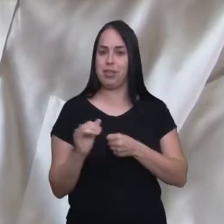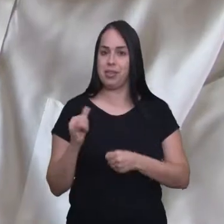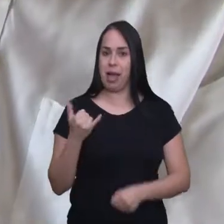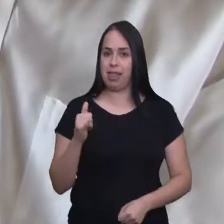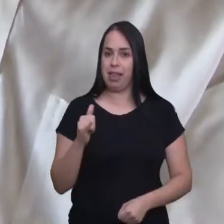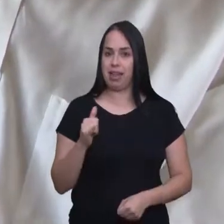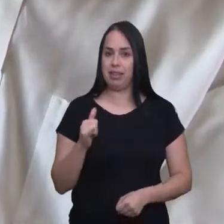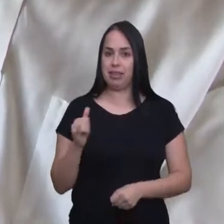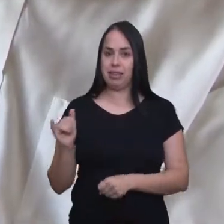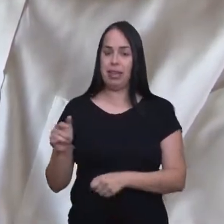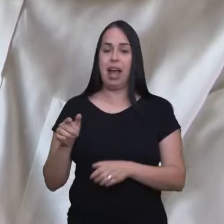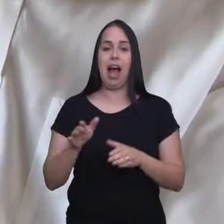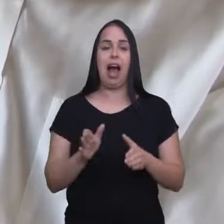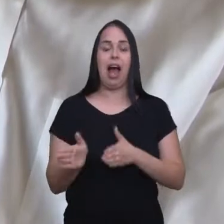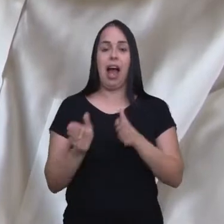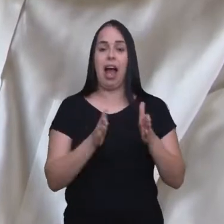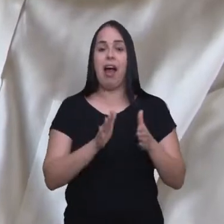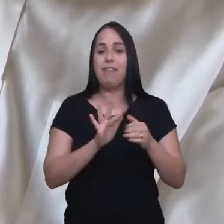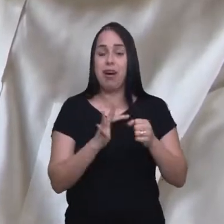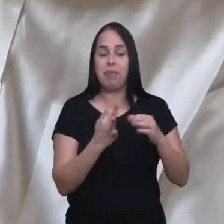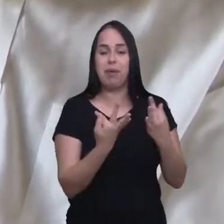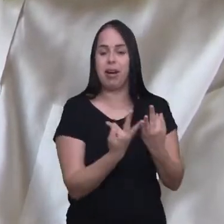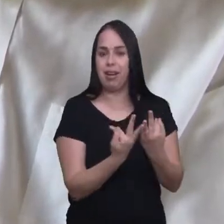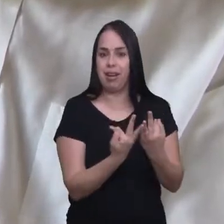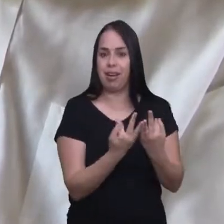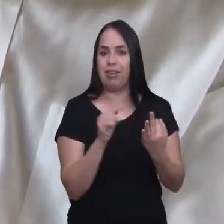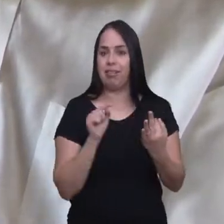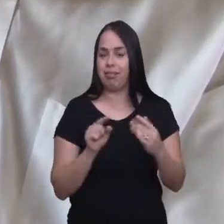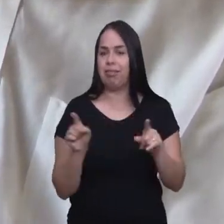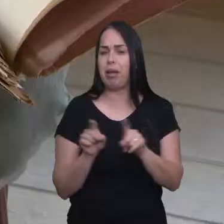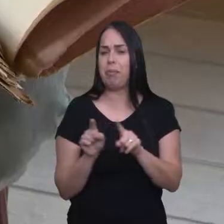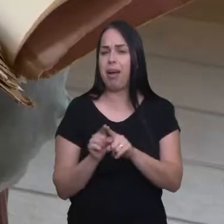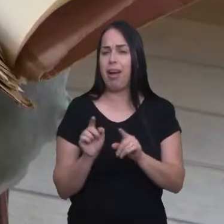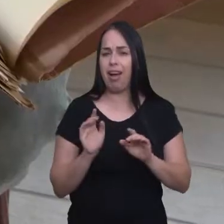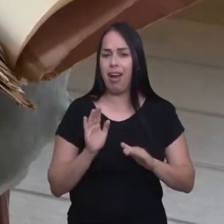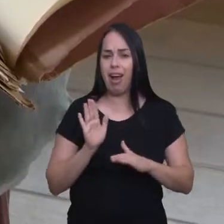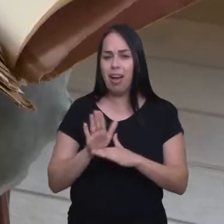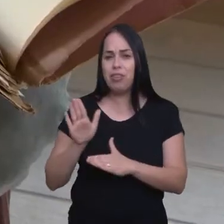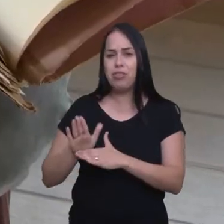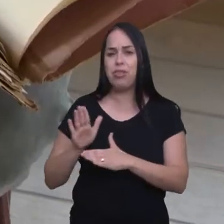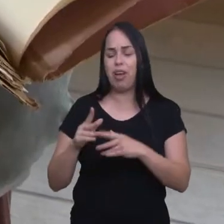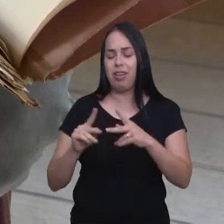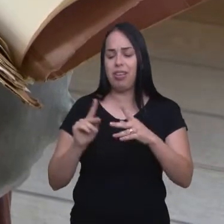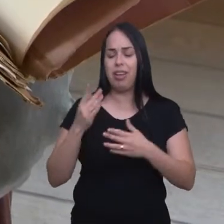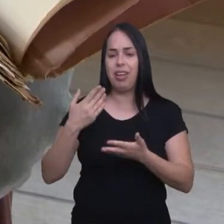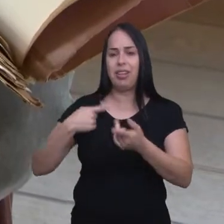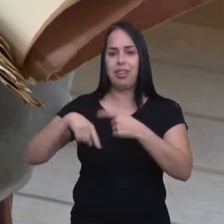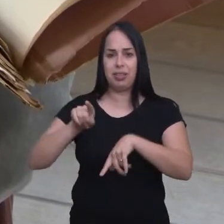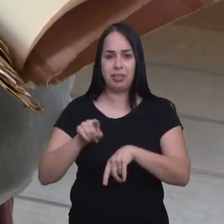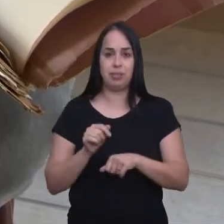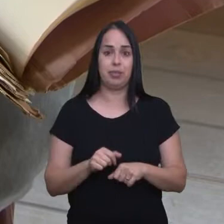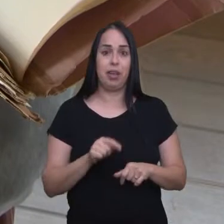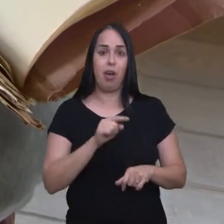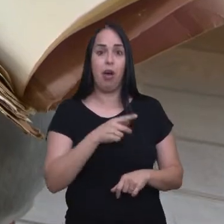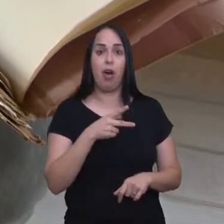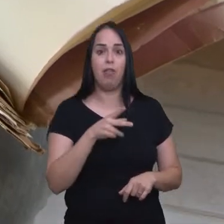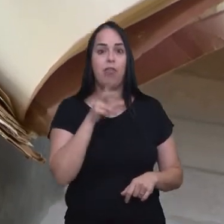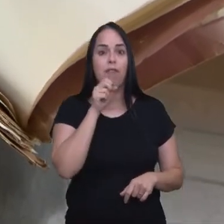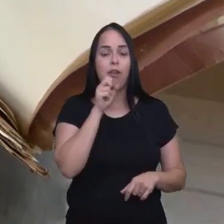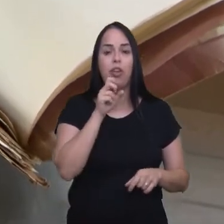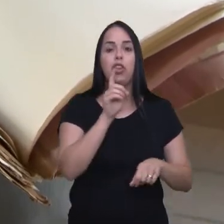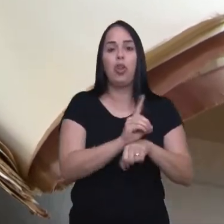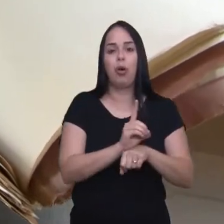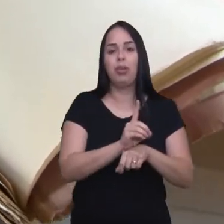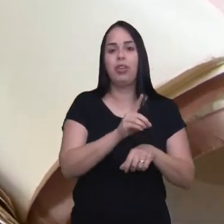a família do seu Jorge Paulo também ajudou São José a crescer. Eram do avô paterno alguns terrenos que hoje viraram